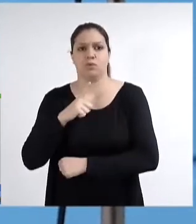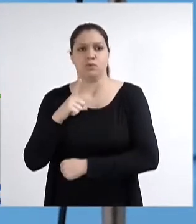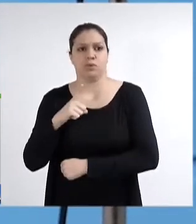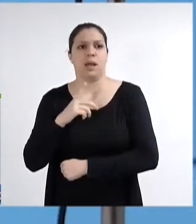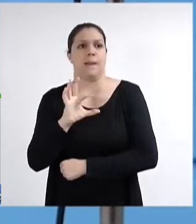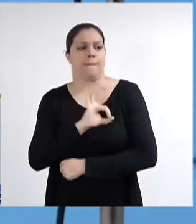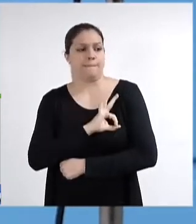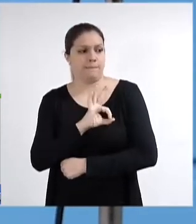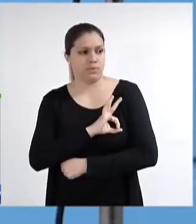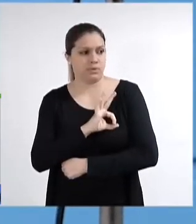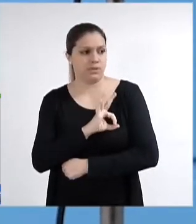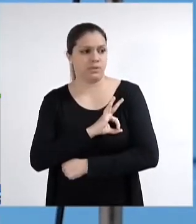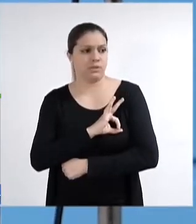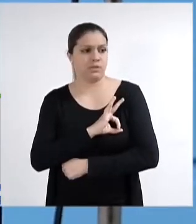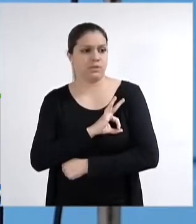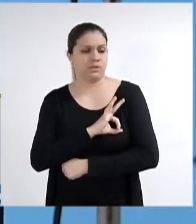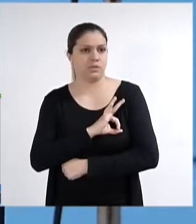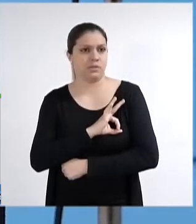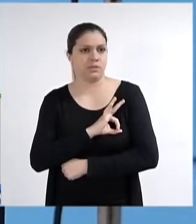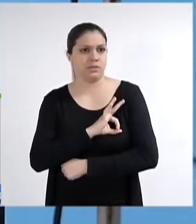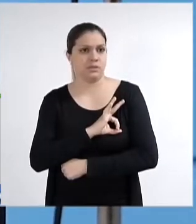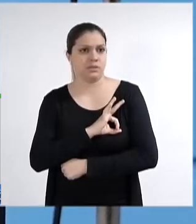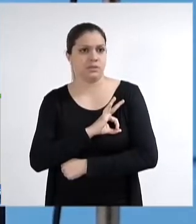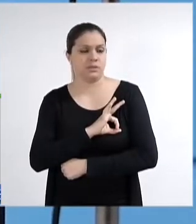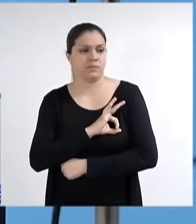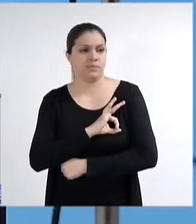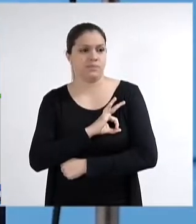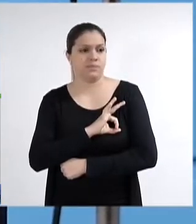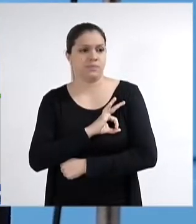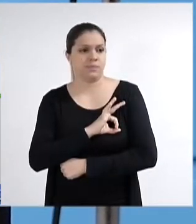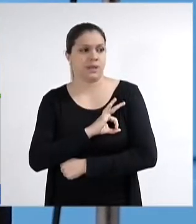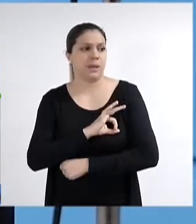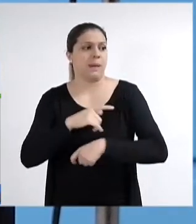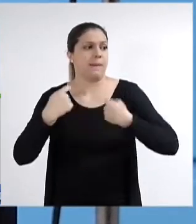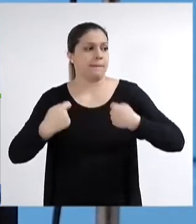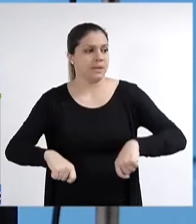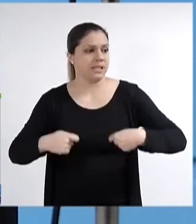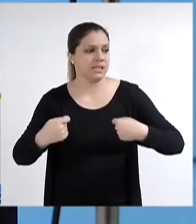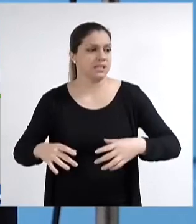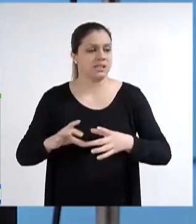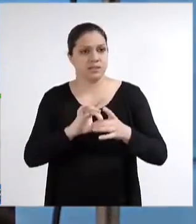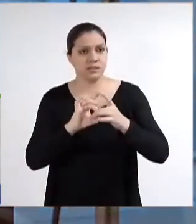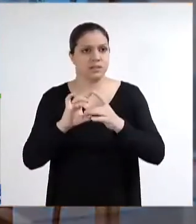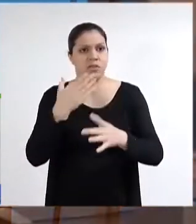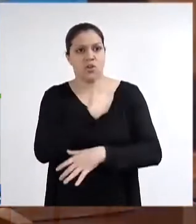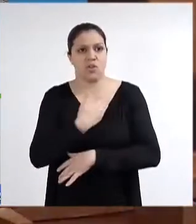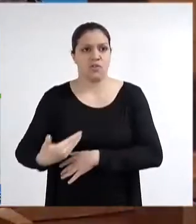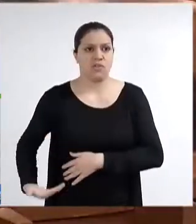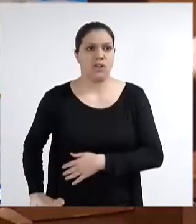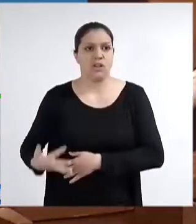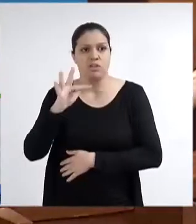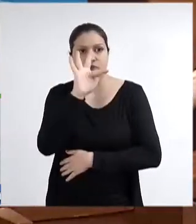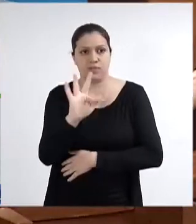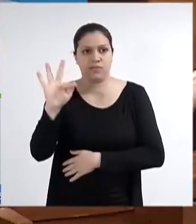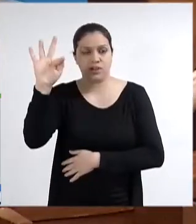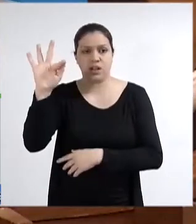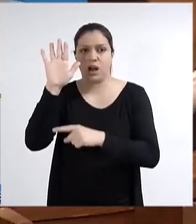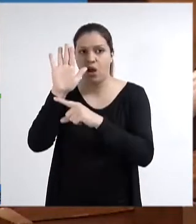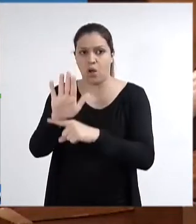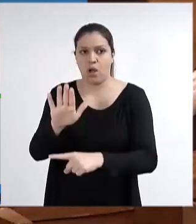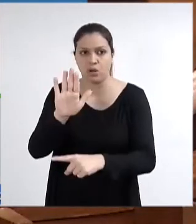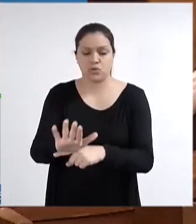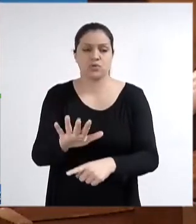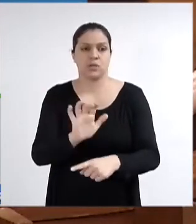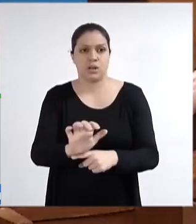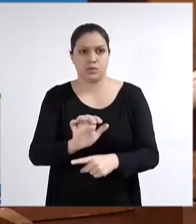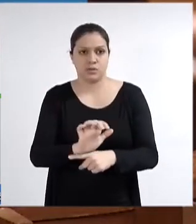para fazer esse enfrentamento. E precisa da União ajudar o Estado, principalmente, eu acho que um dos assuntos importantes, Vossa